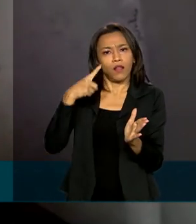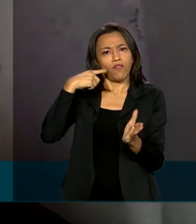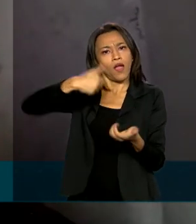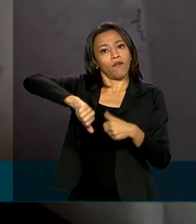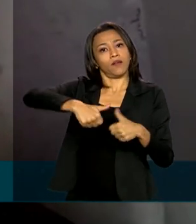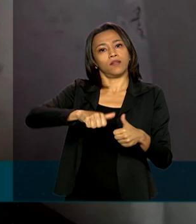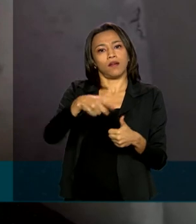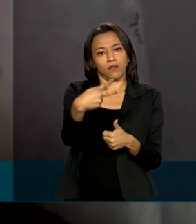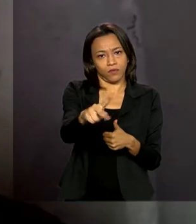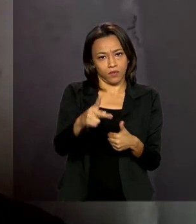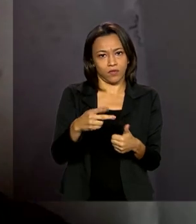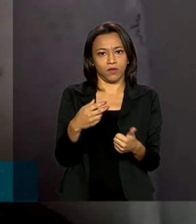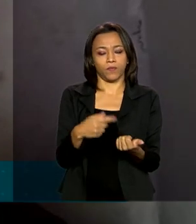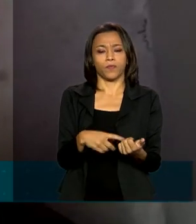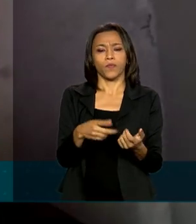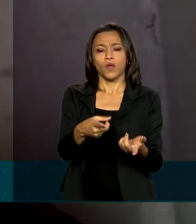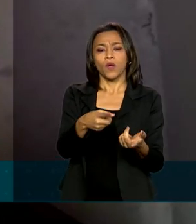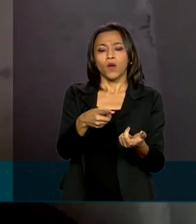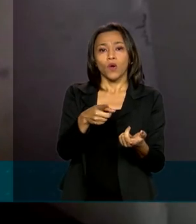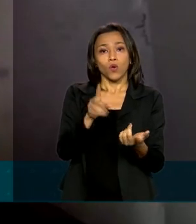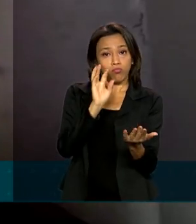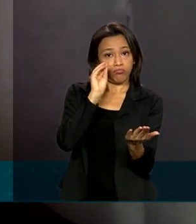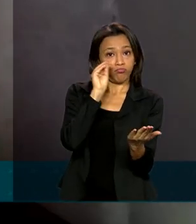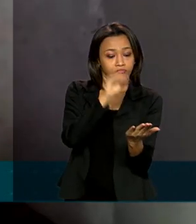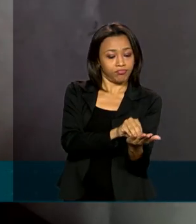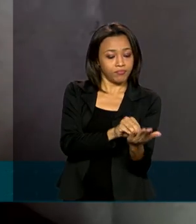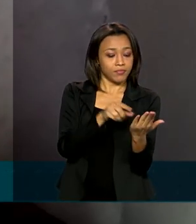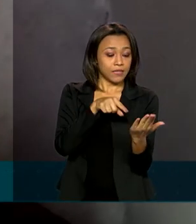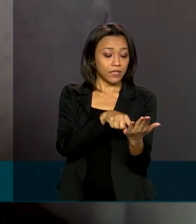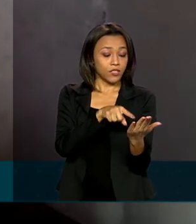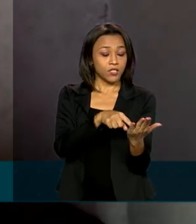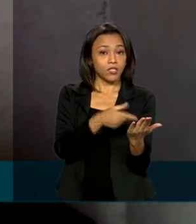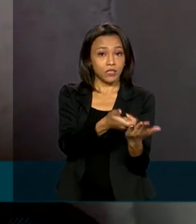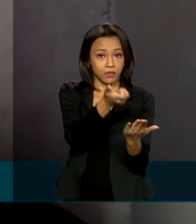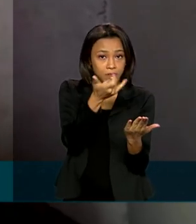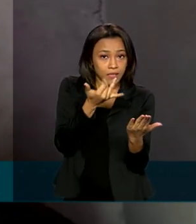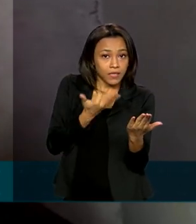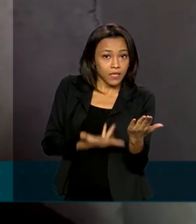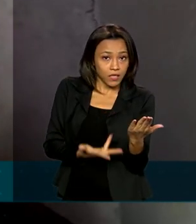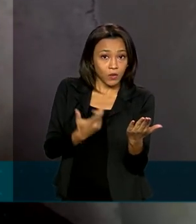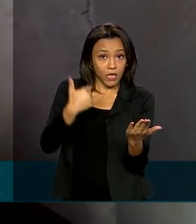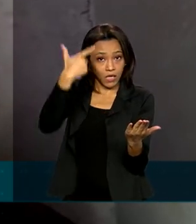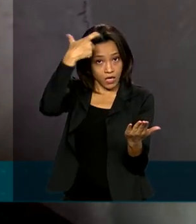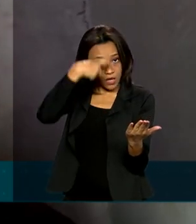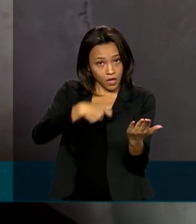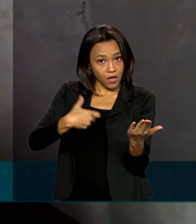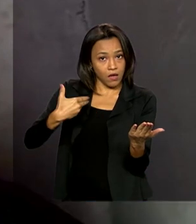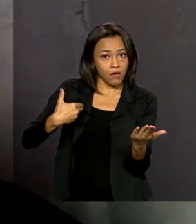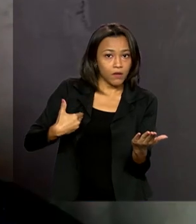O motivo que constava lá no data breve era que eu era